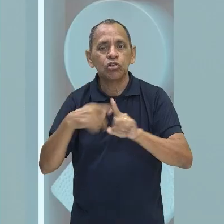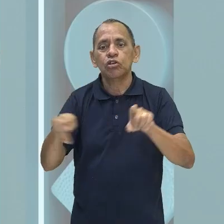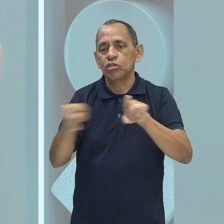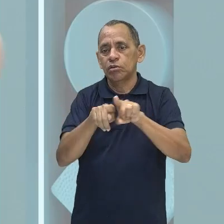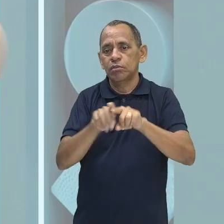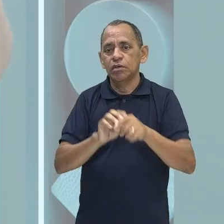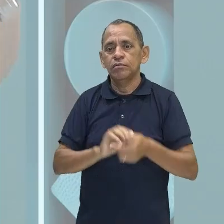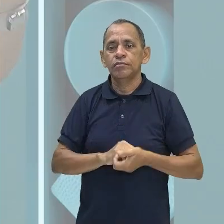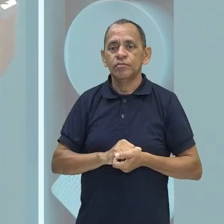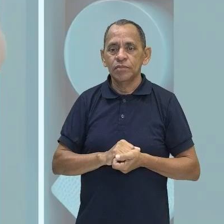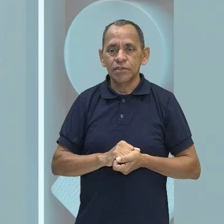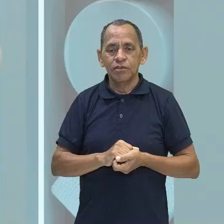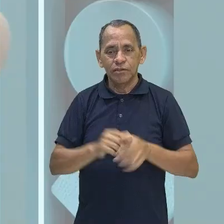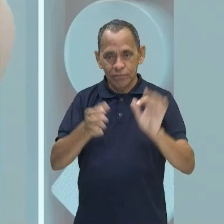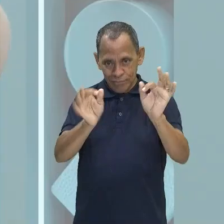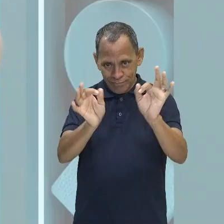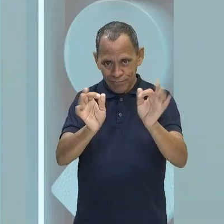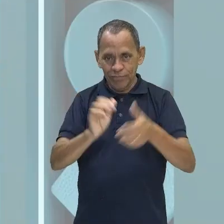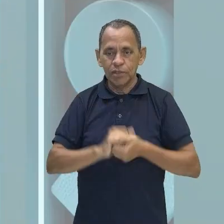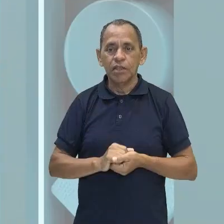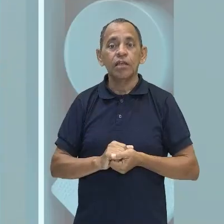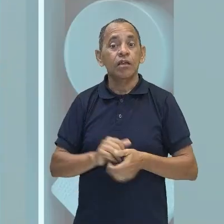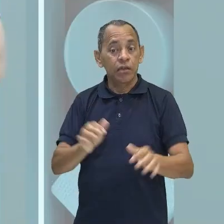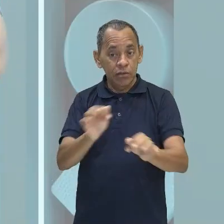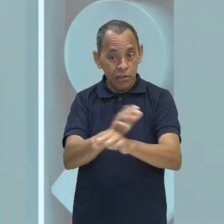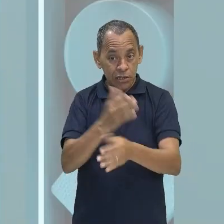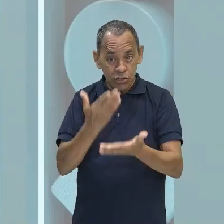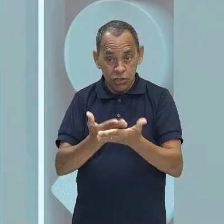Certo, pessoal? Então vamos encerrando esta